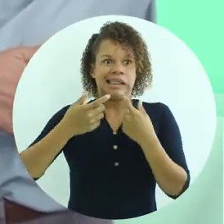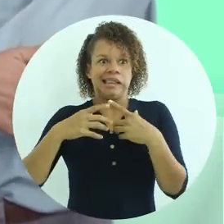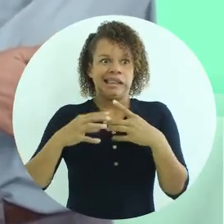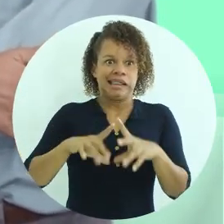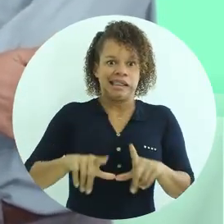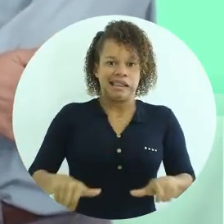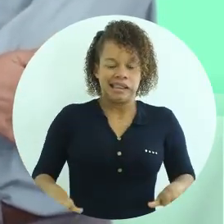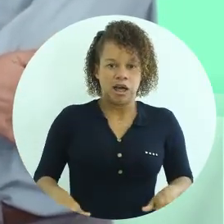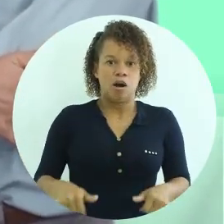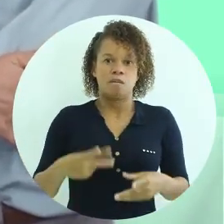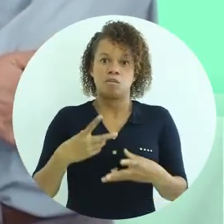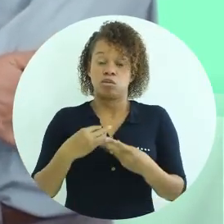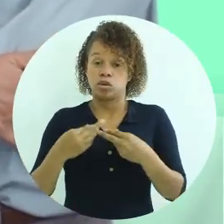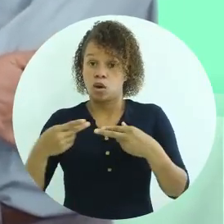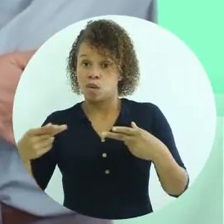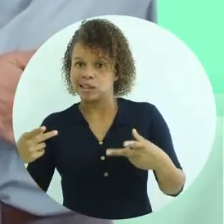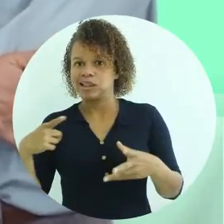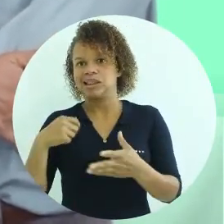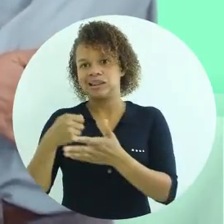dos investimentos que tinham aqui,